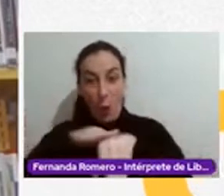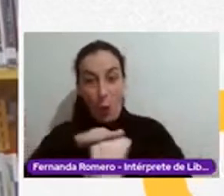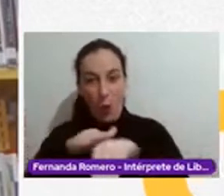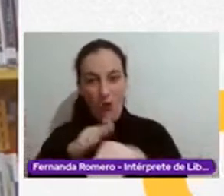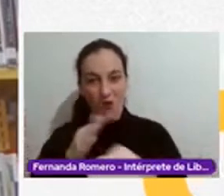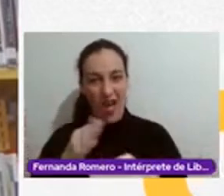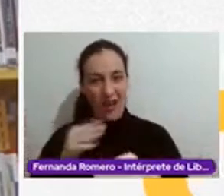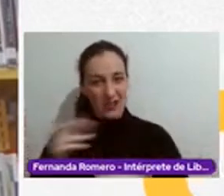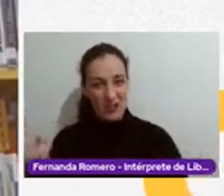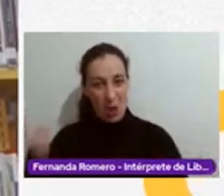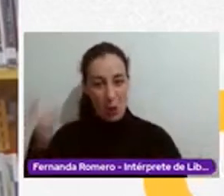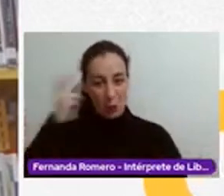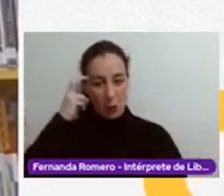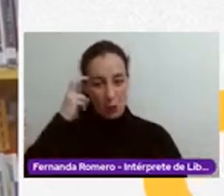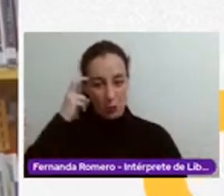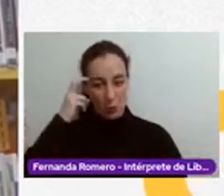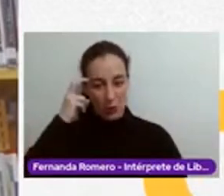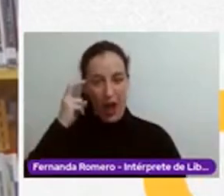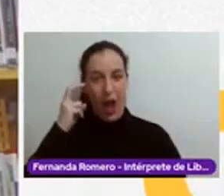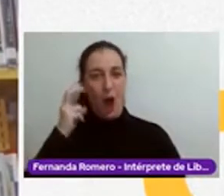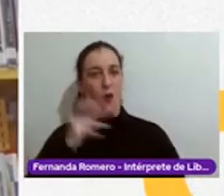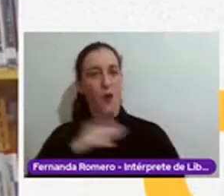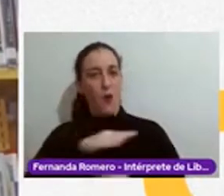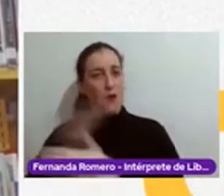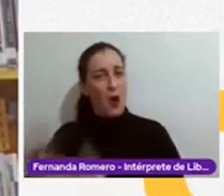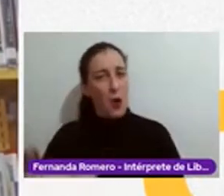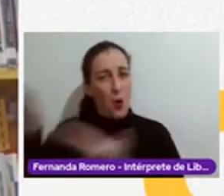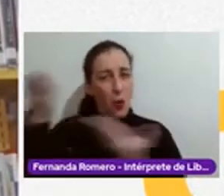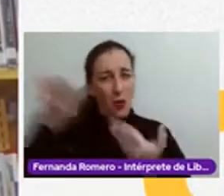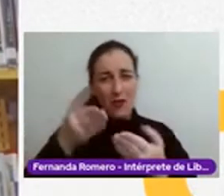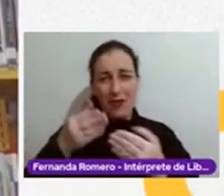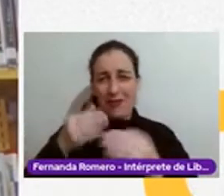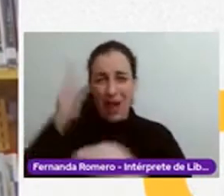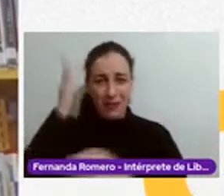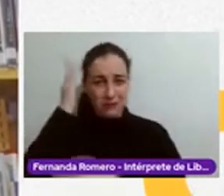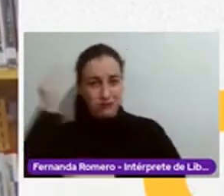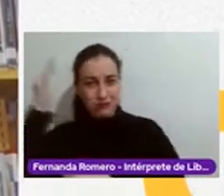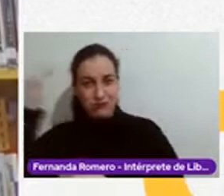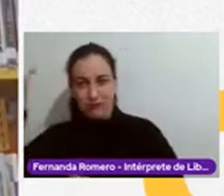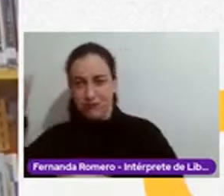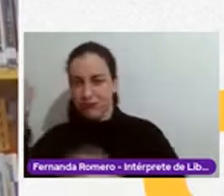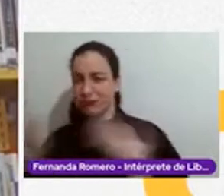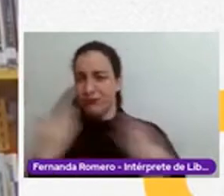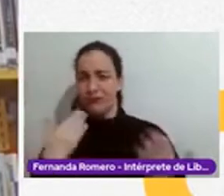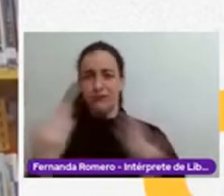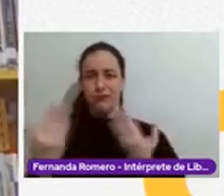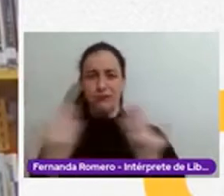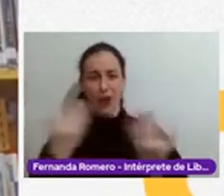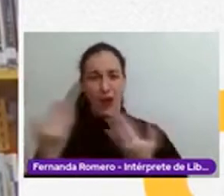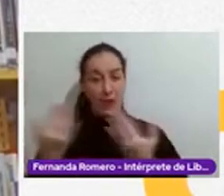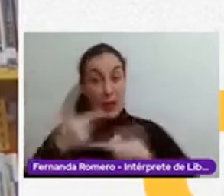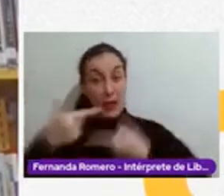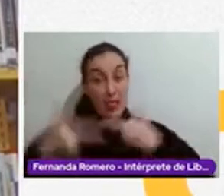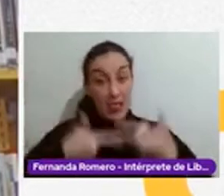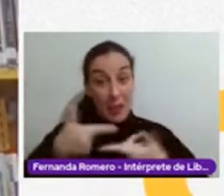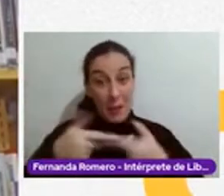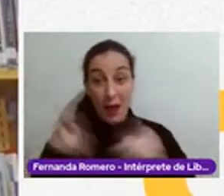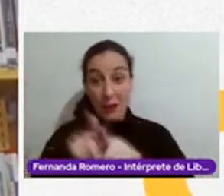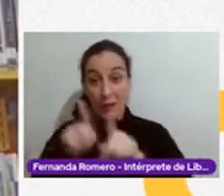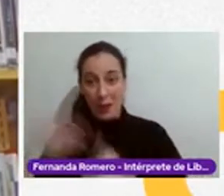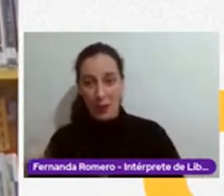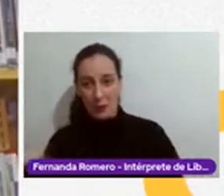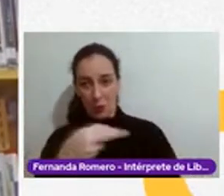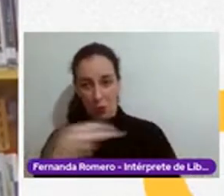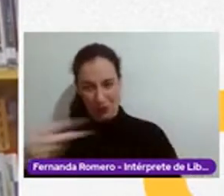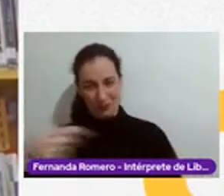vai convidar diversos artistas para um bate-papo sobre suas produções, inspirações e novidades. Eu